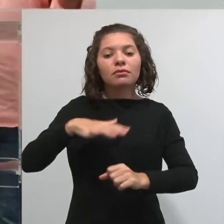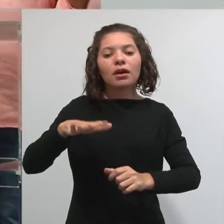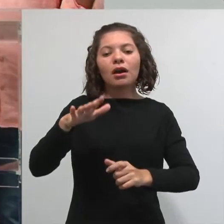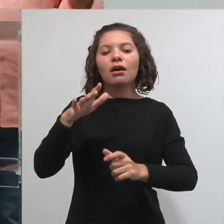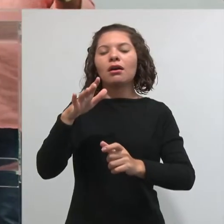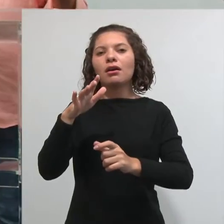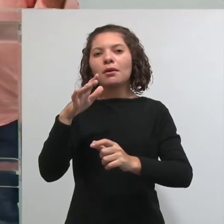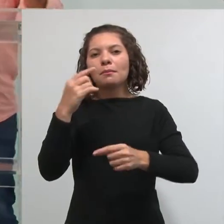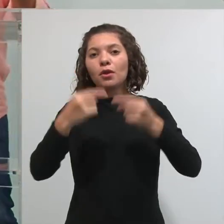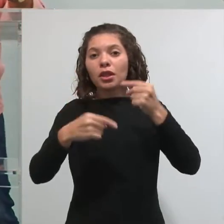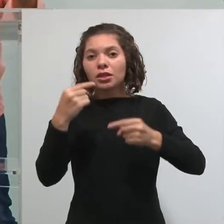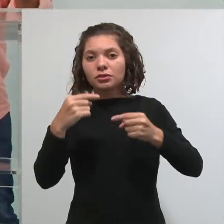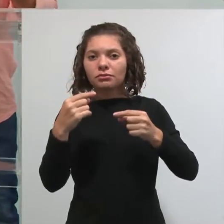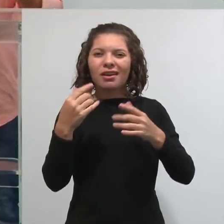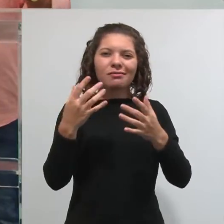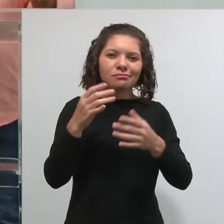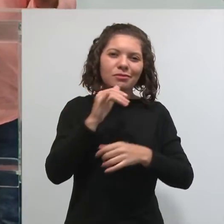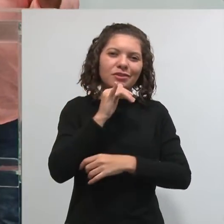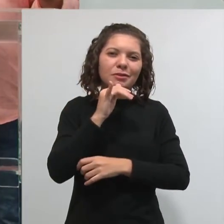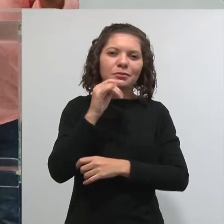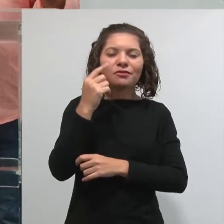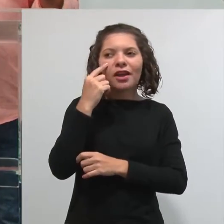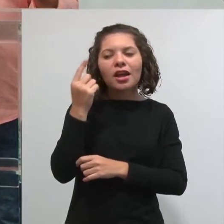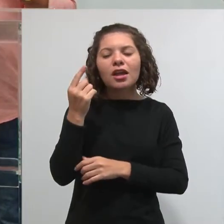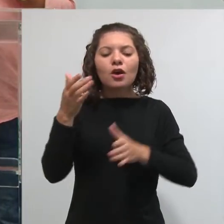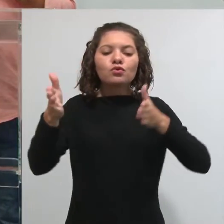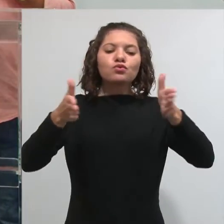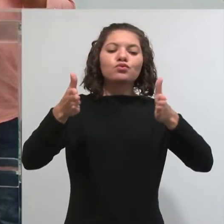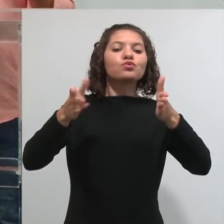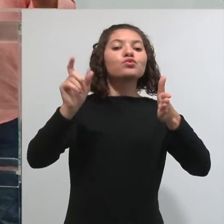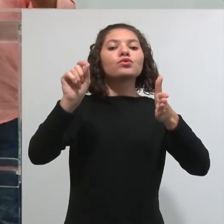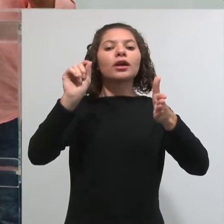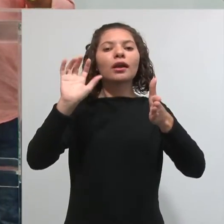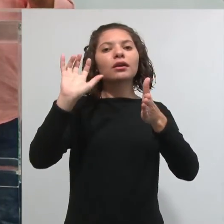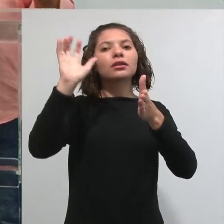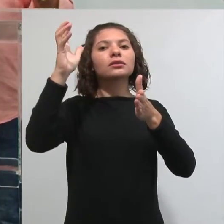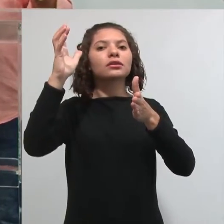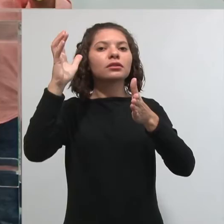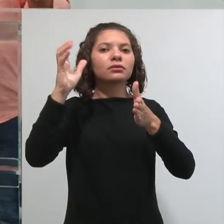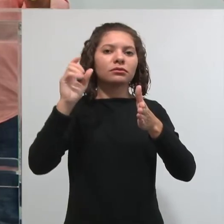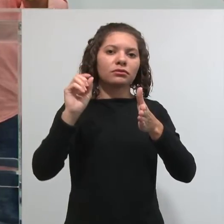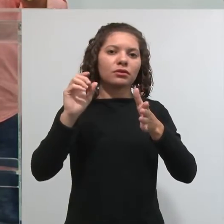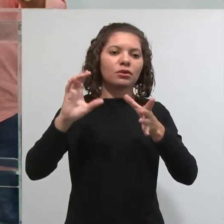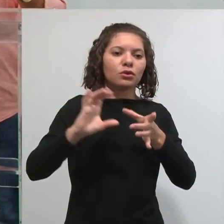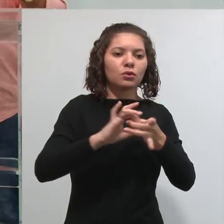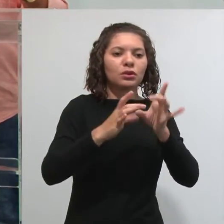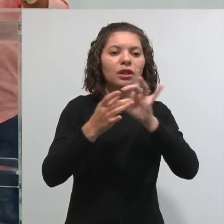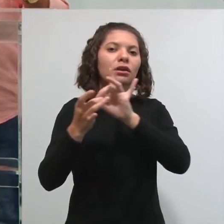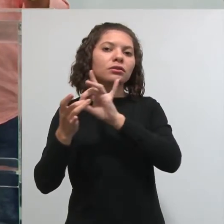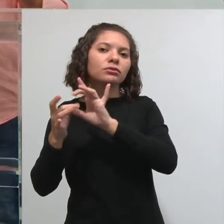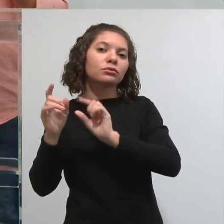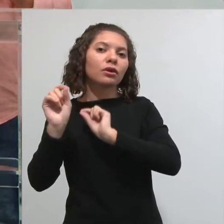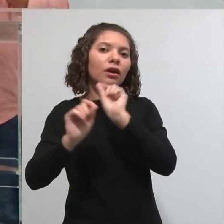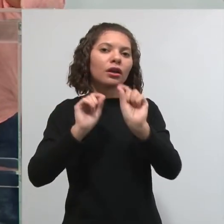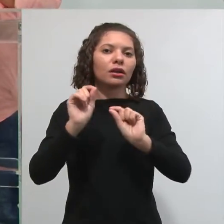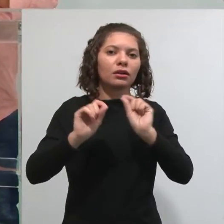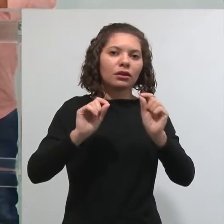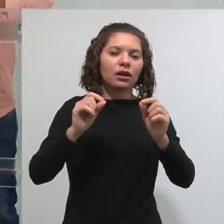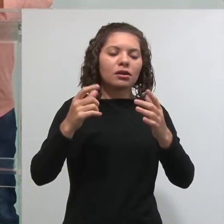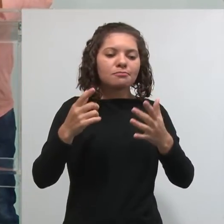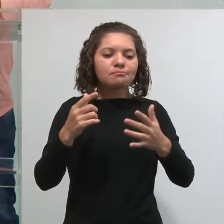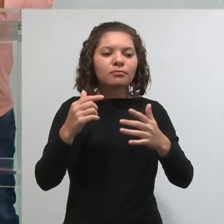do contexto, fatores do momento, que de repente tornam determinado problema, determinada ação